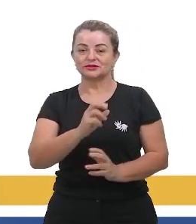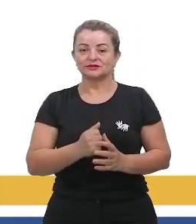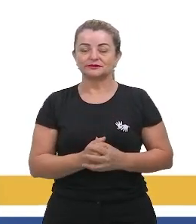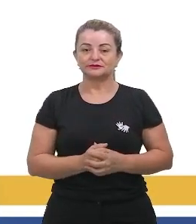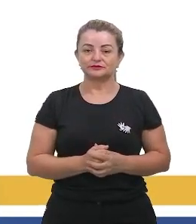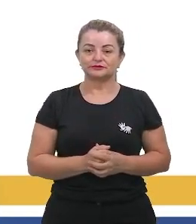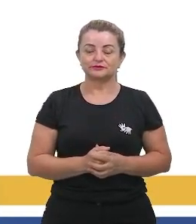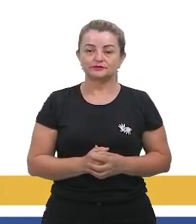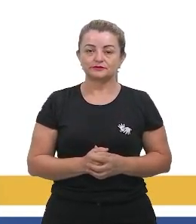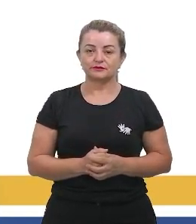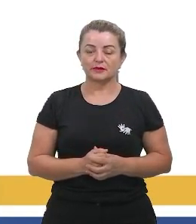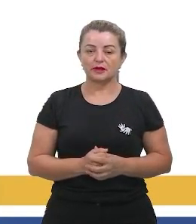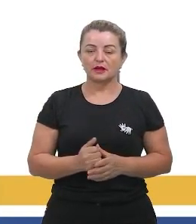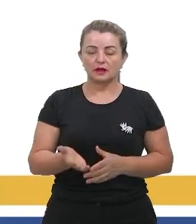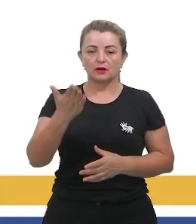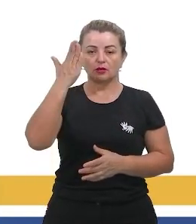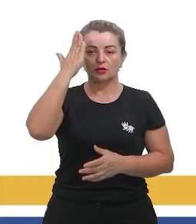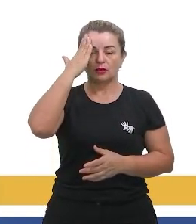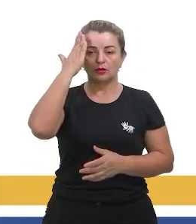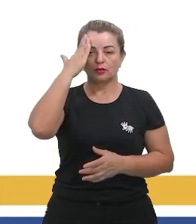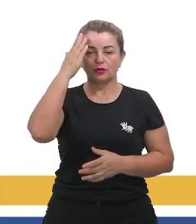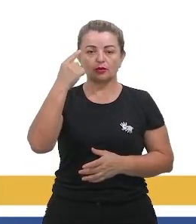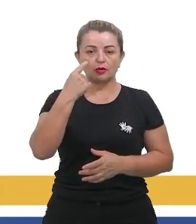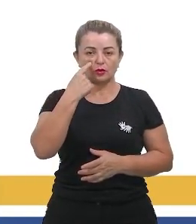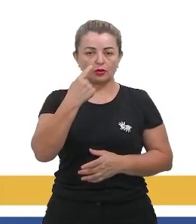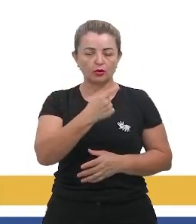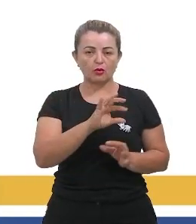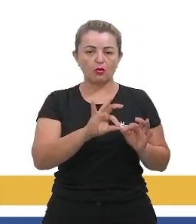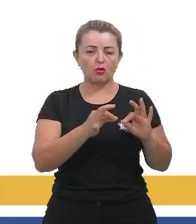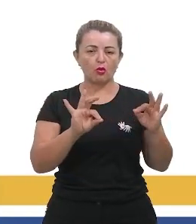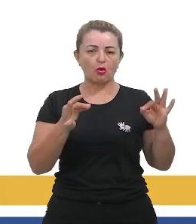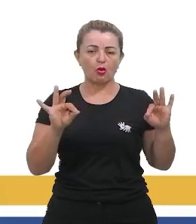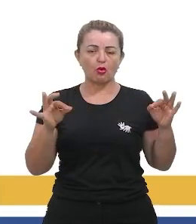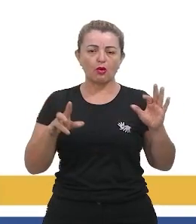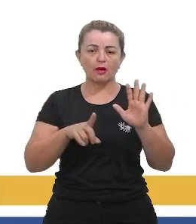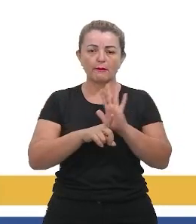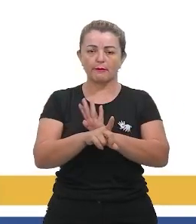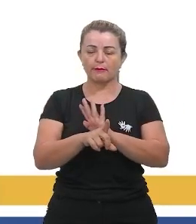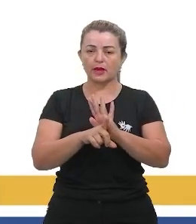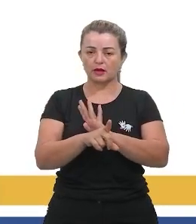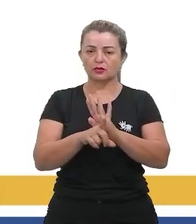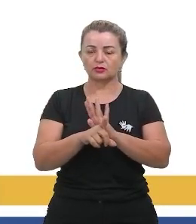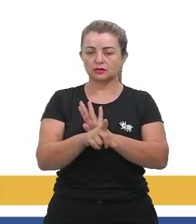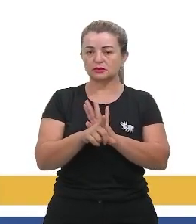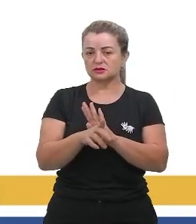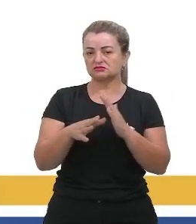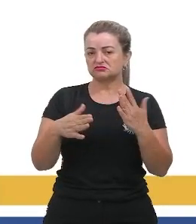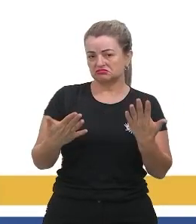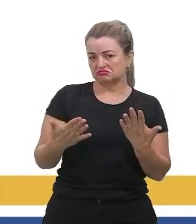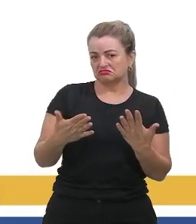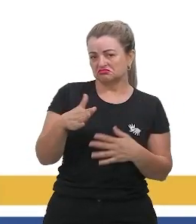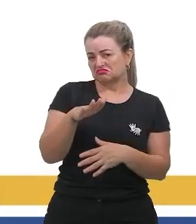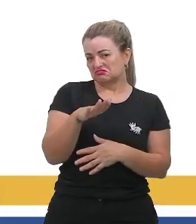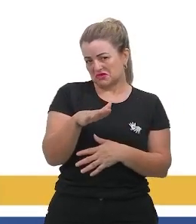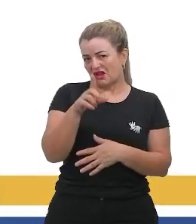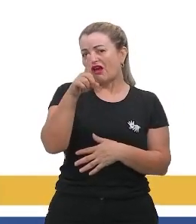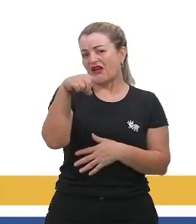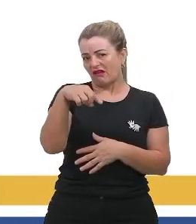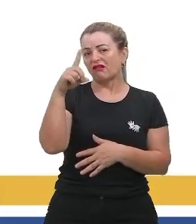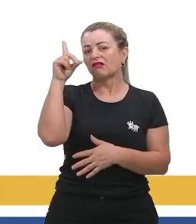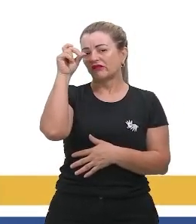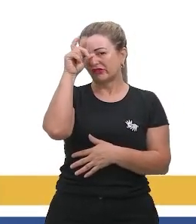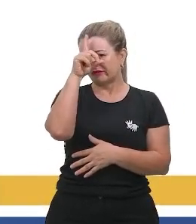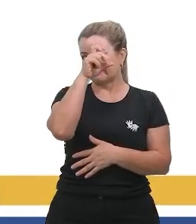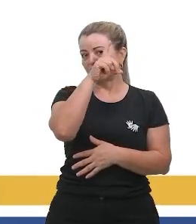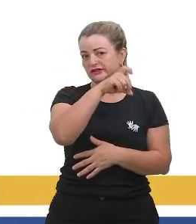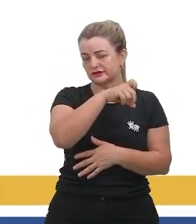Só para a gente entender, essa questão aqui ela é uma questão longa. A princípio, a gente pode considerar ela como uma questão de nível difícil, né? Nível